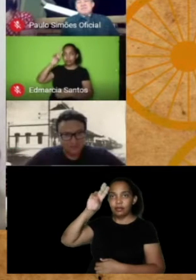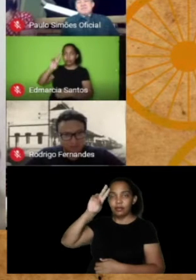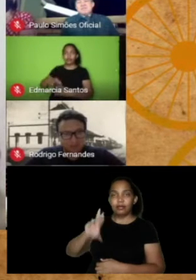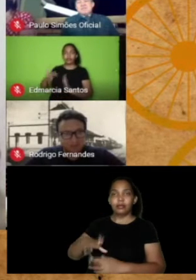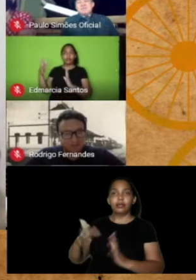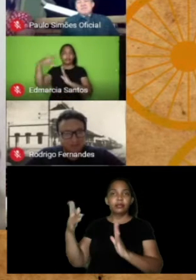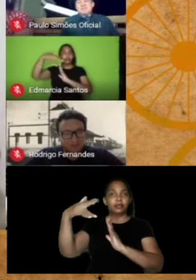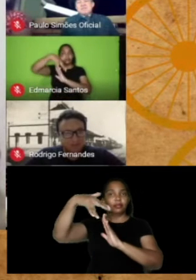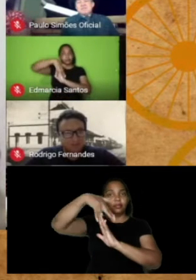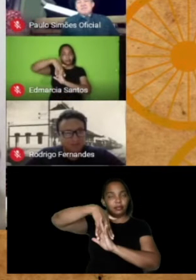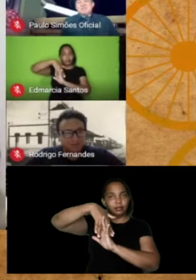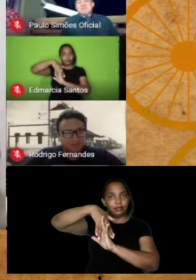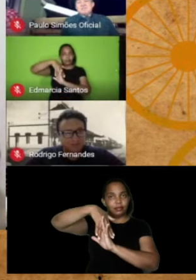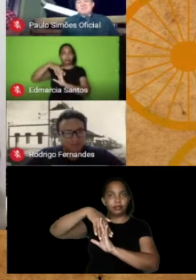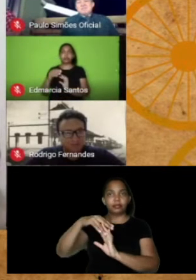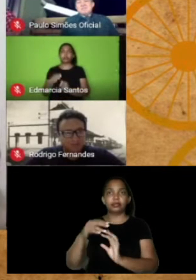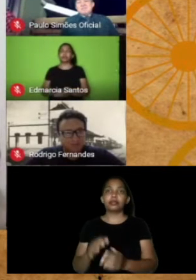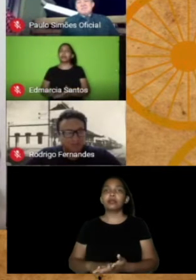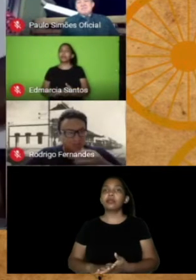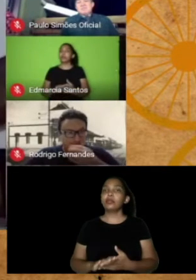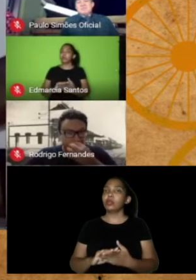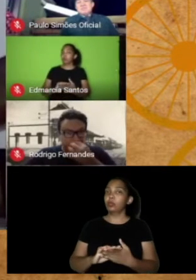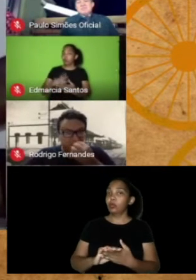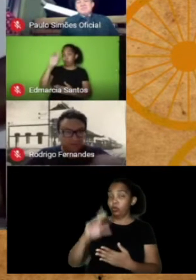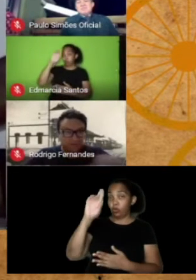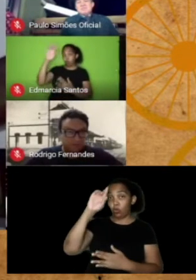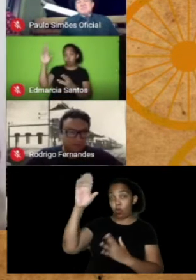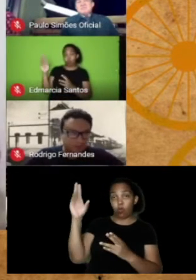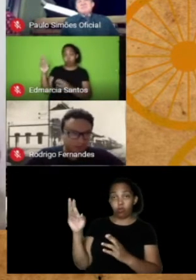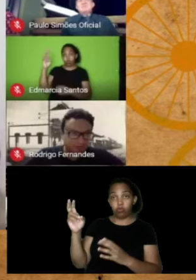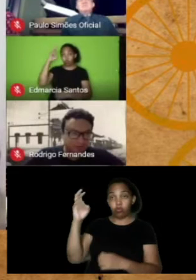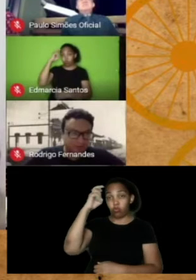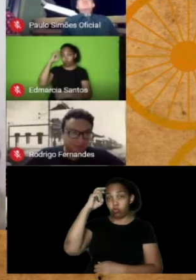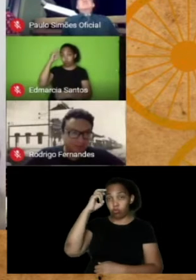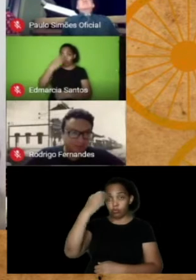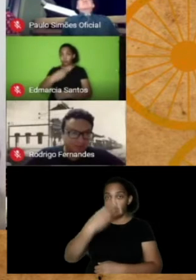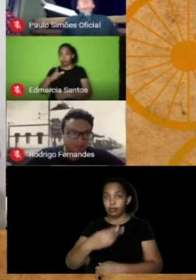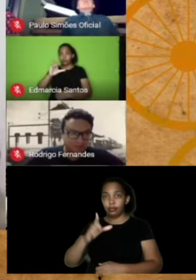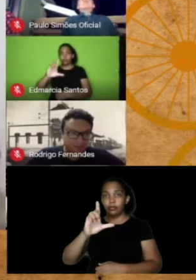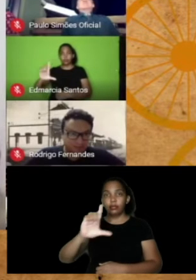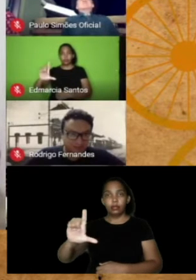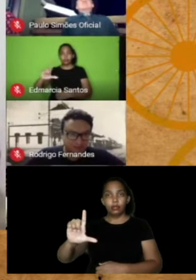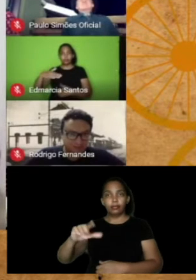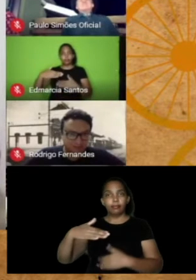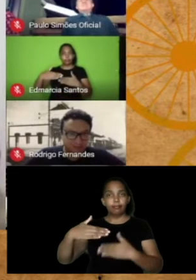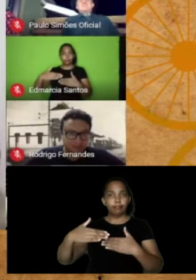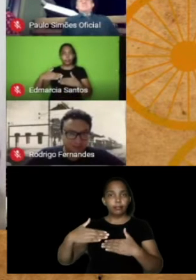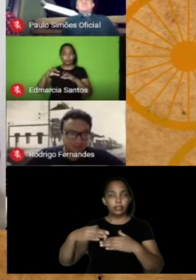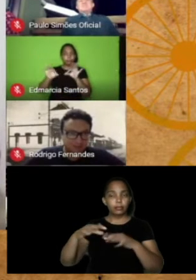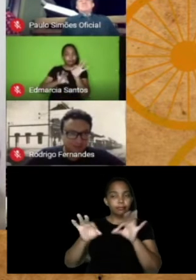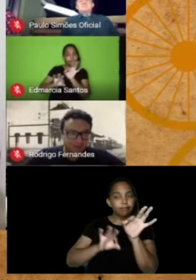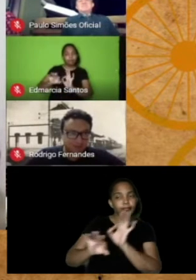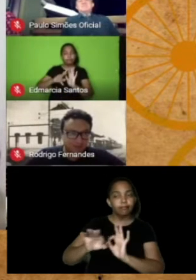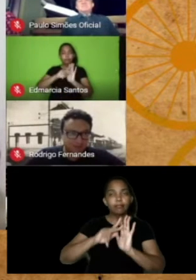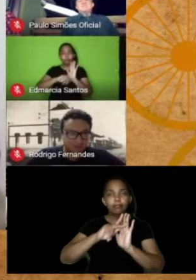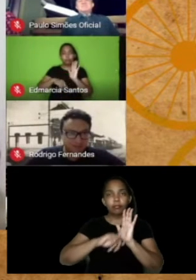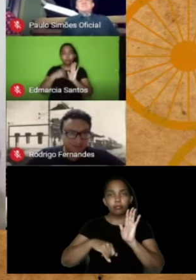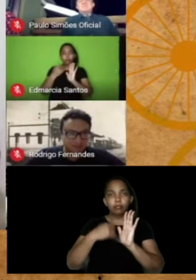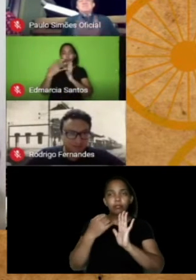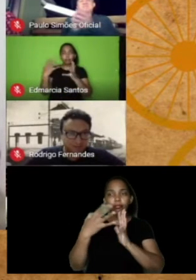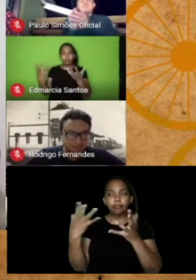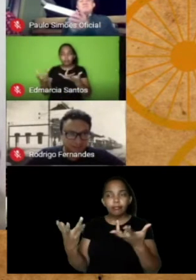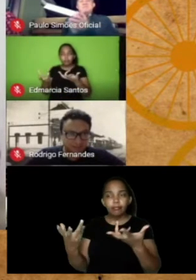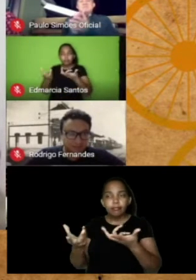Sul. Atuou como diretor de cultura de Três Lagoas, na qual desenvolveu projetos para o resgate e valorização da